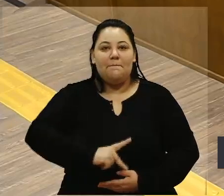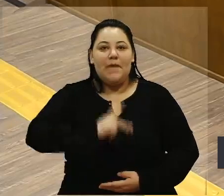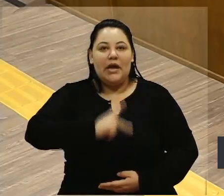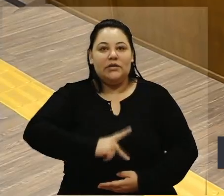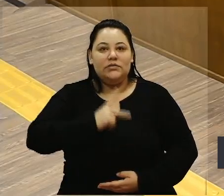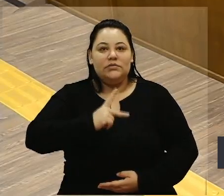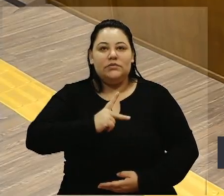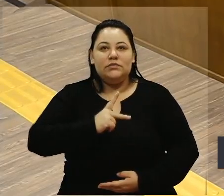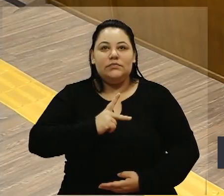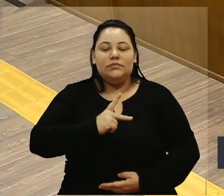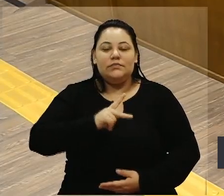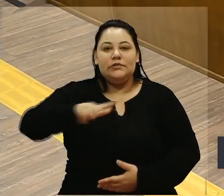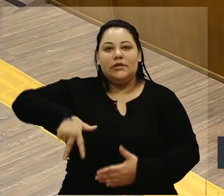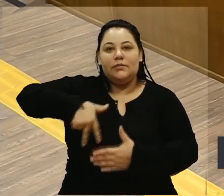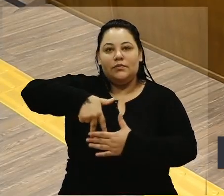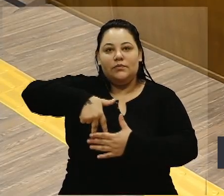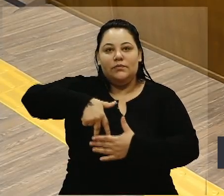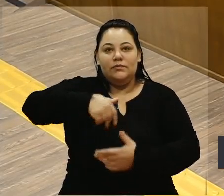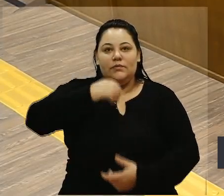da tribuna.